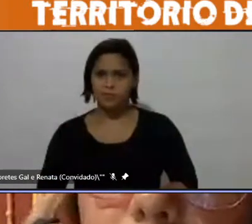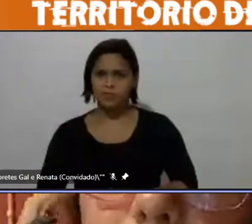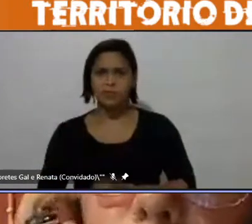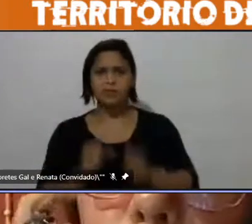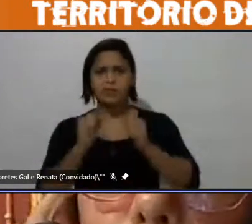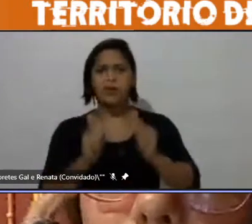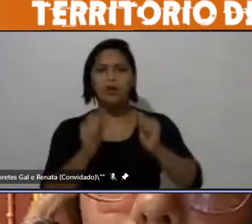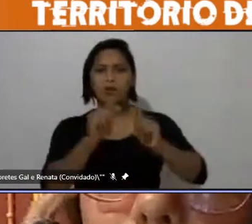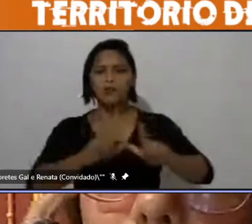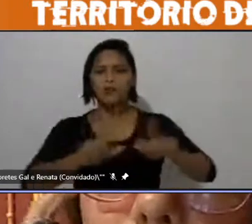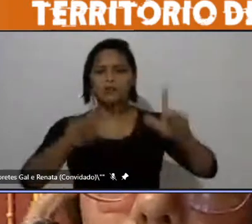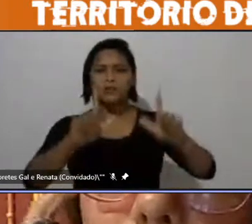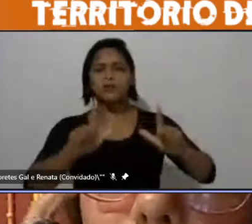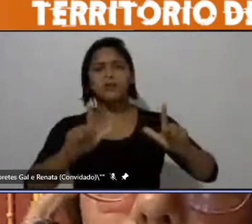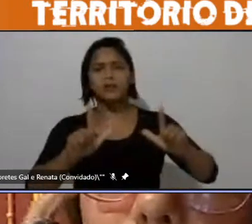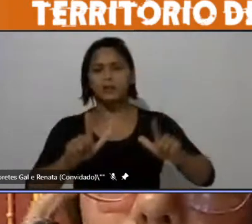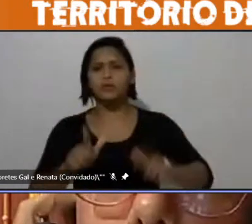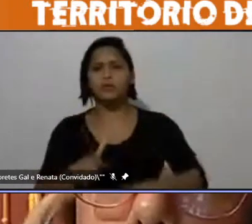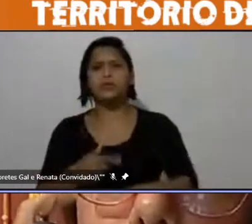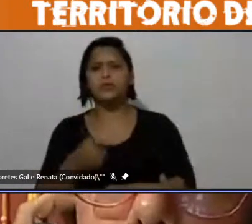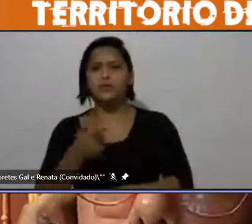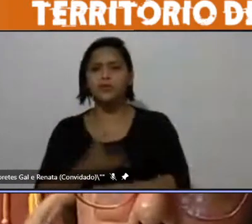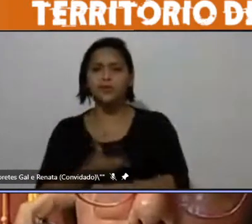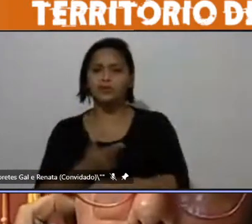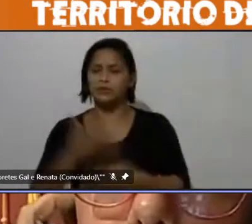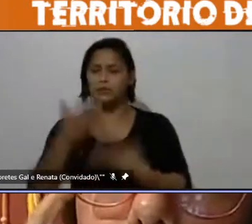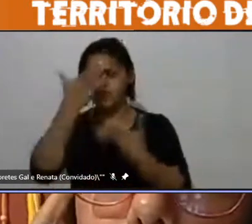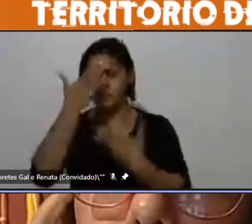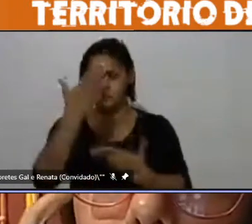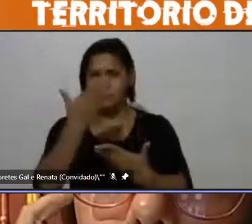eu agradeço para passar com vocês.